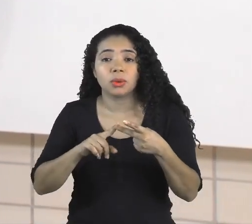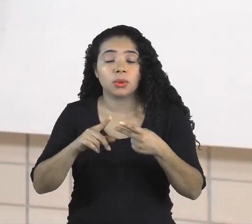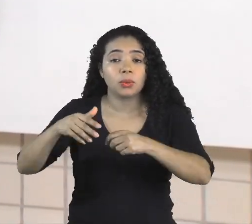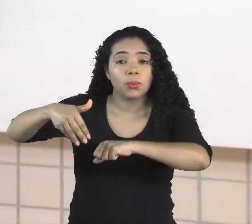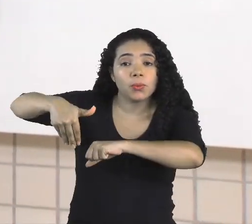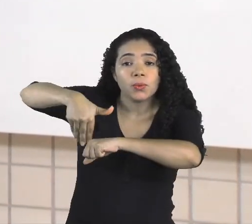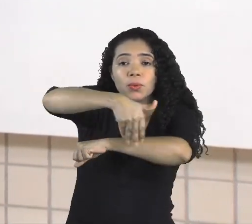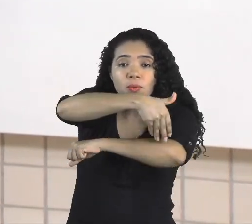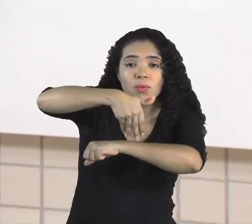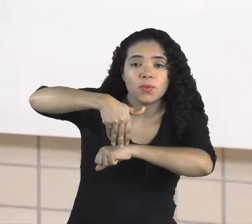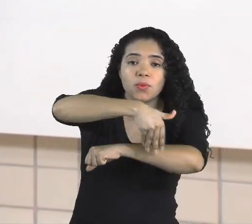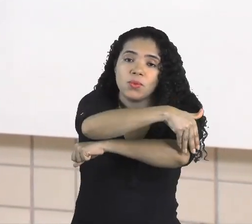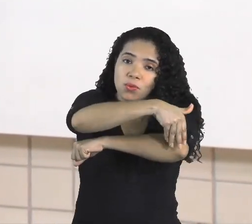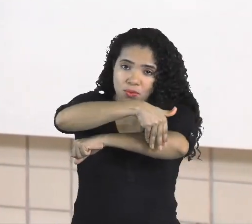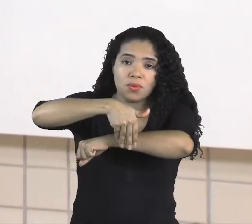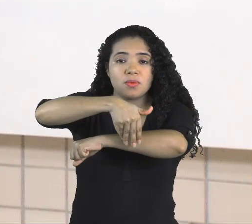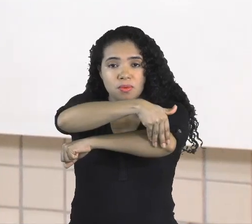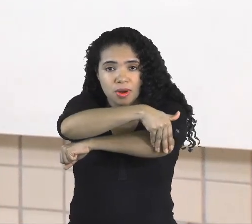ruas,